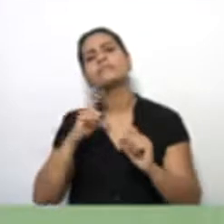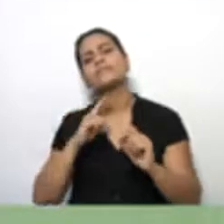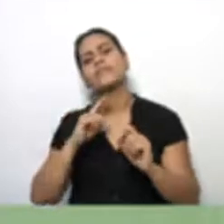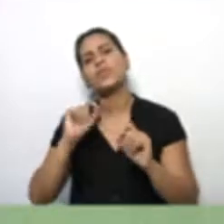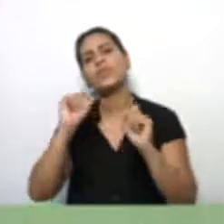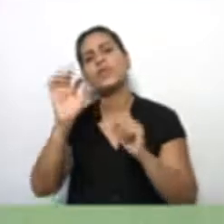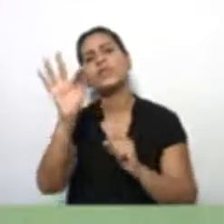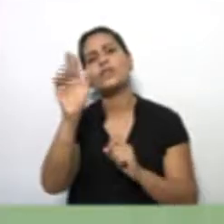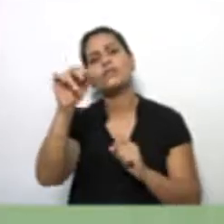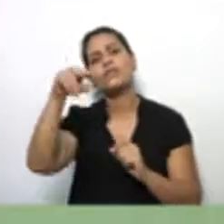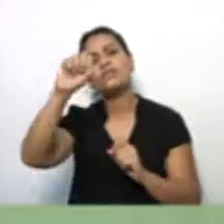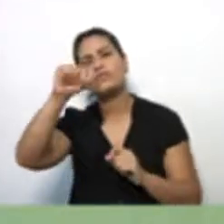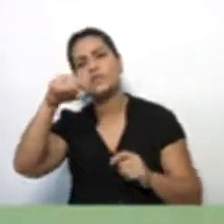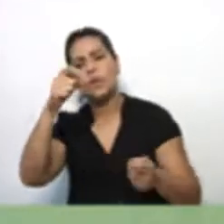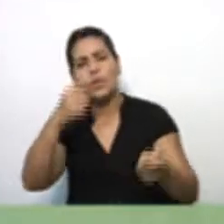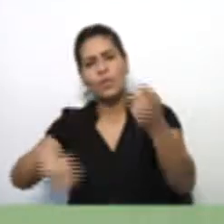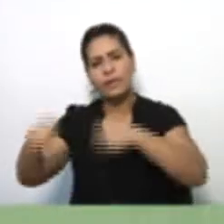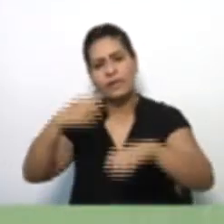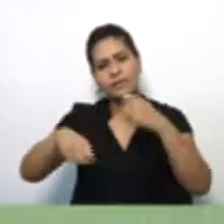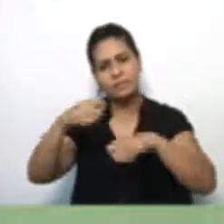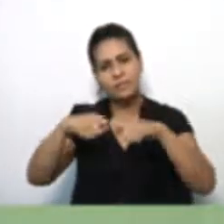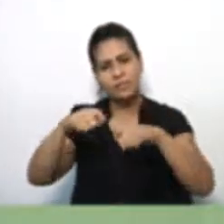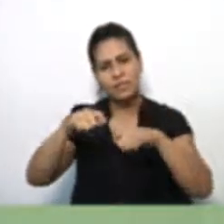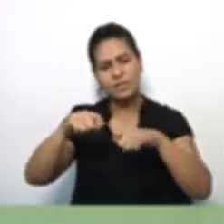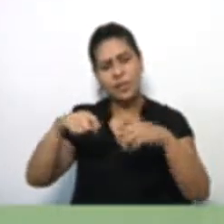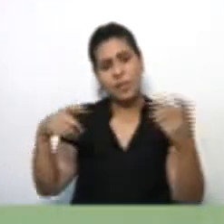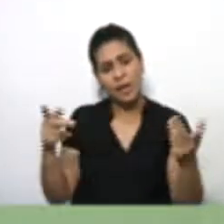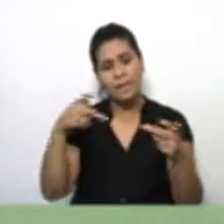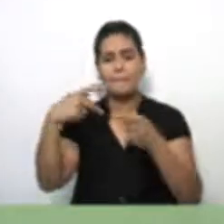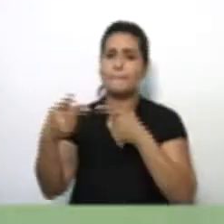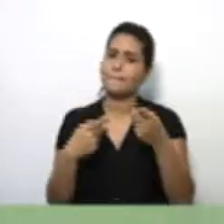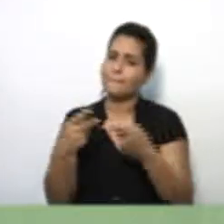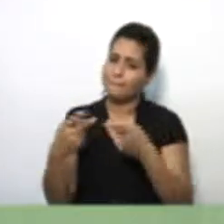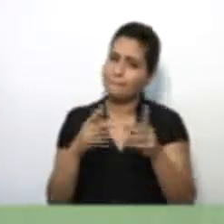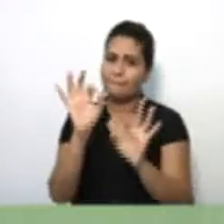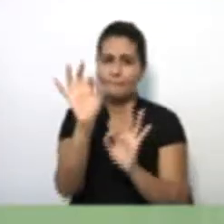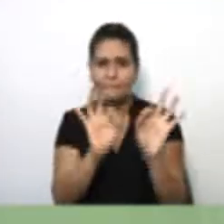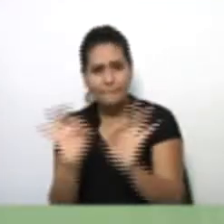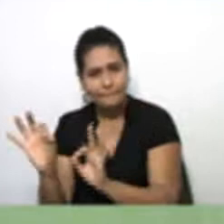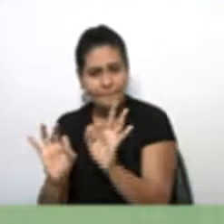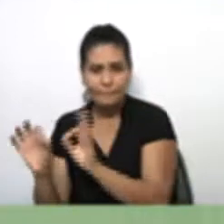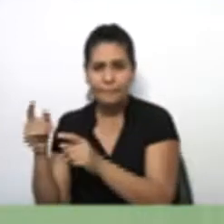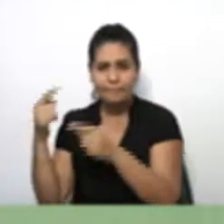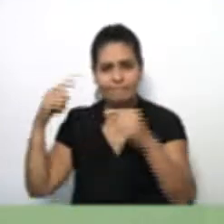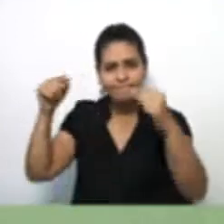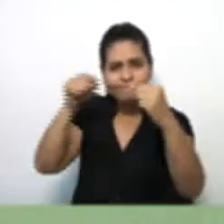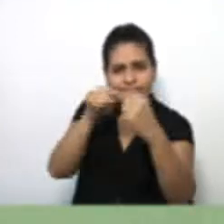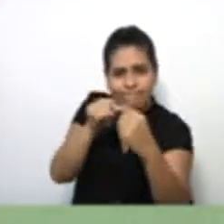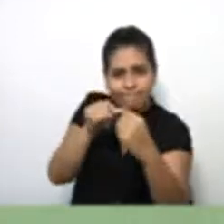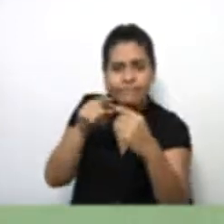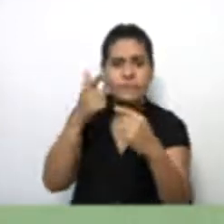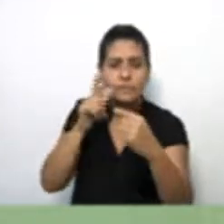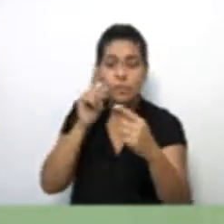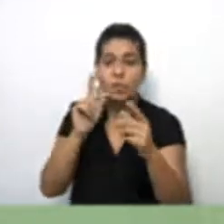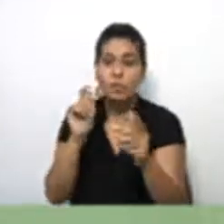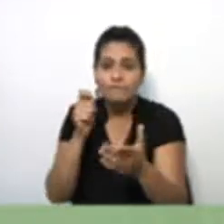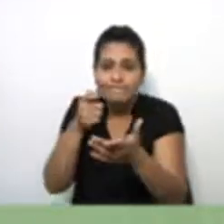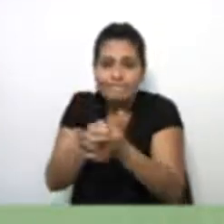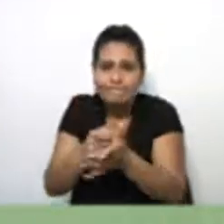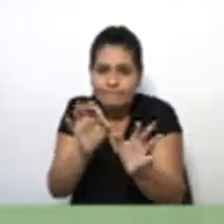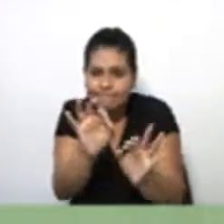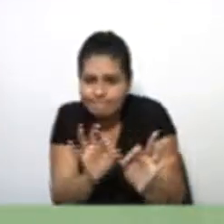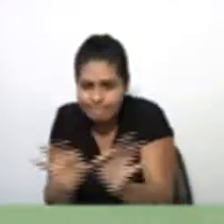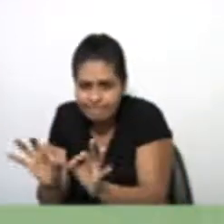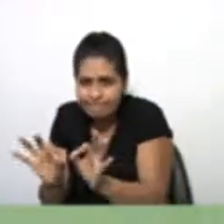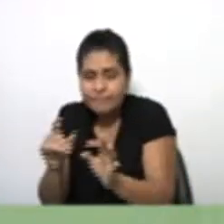Das funções administrativas, é claro, né? É o planejar, organizar, direcionar e controlar. E eu tenho até